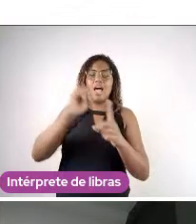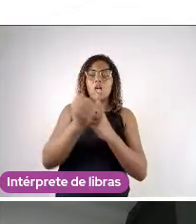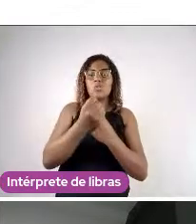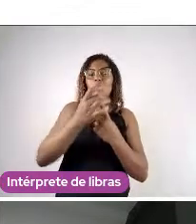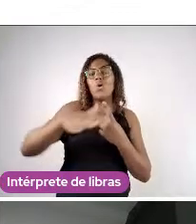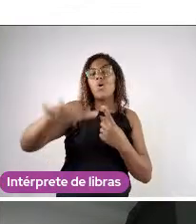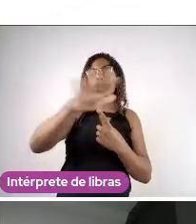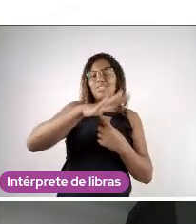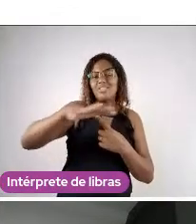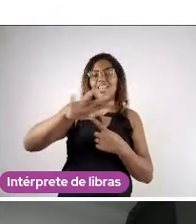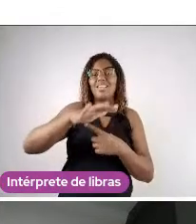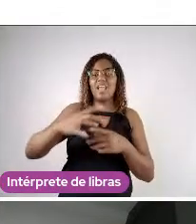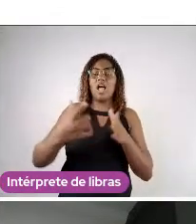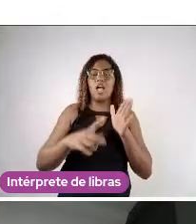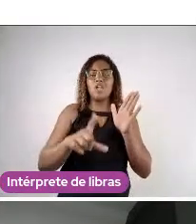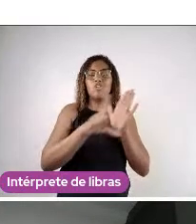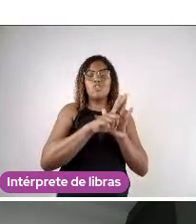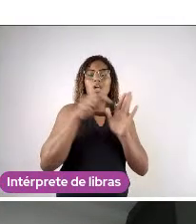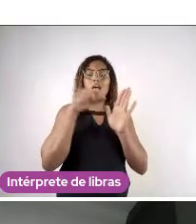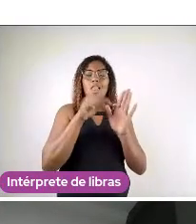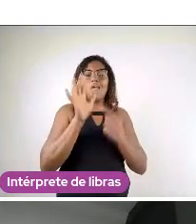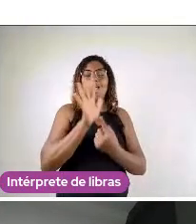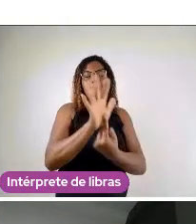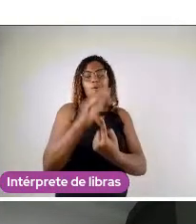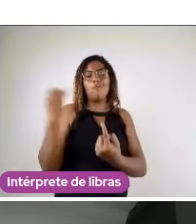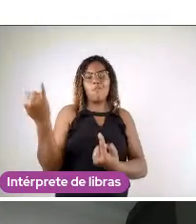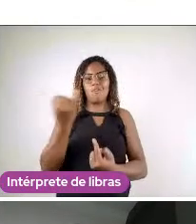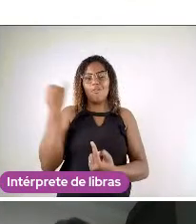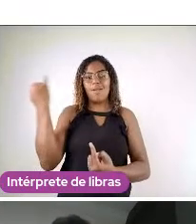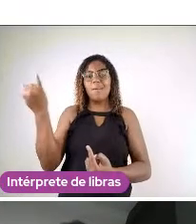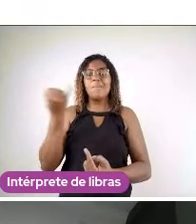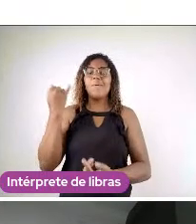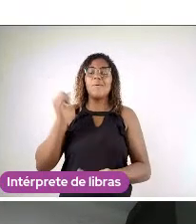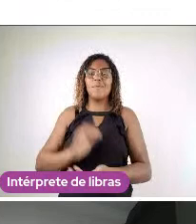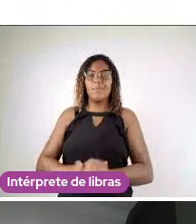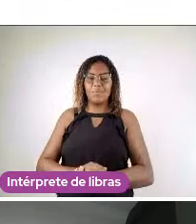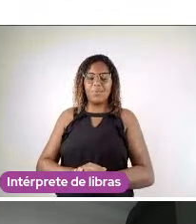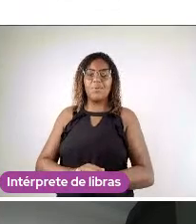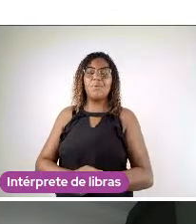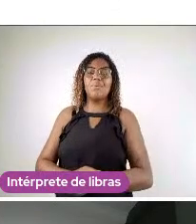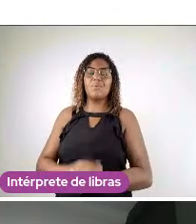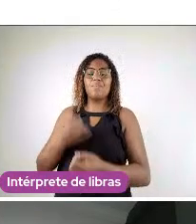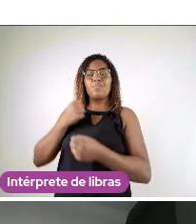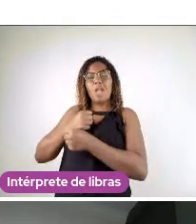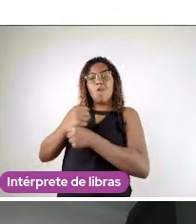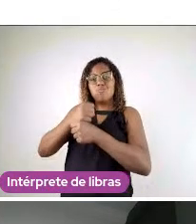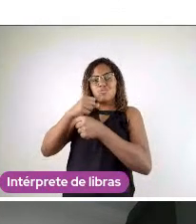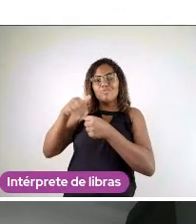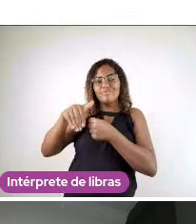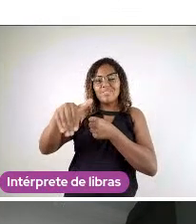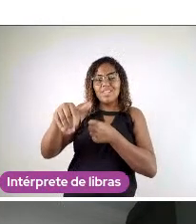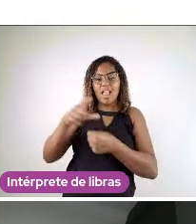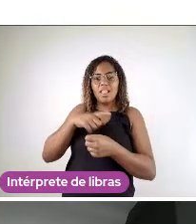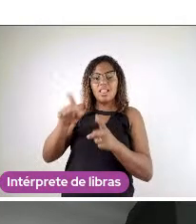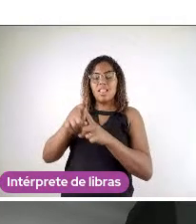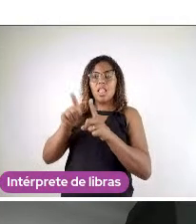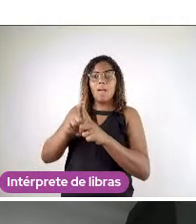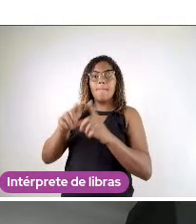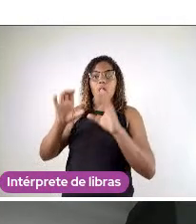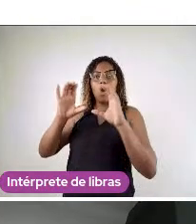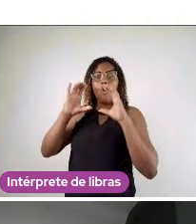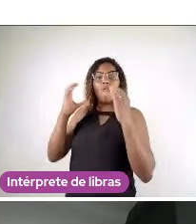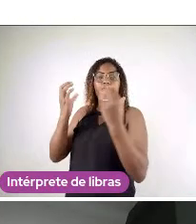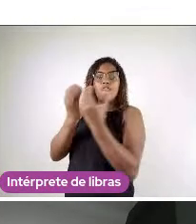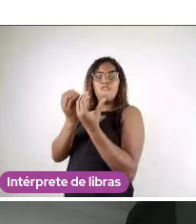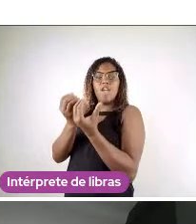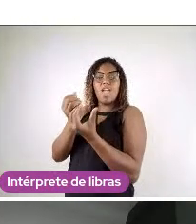do Legislativo, que é muito importante. Bom, esse ano teve ali a Conferência das Nações